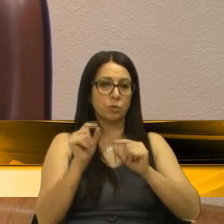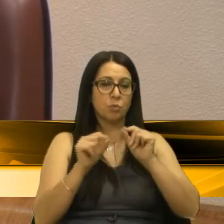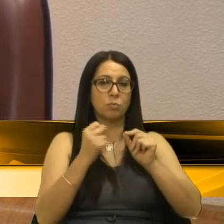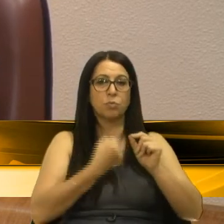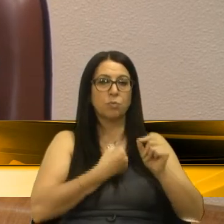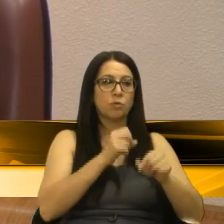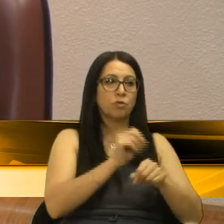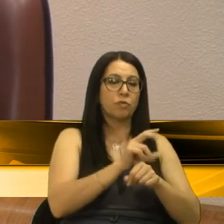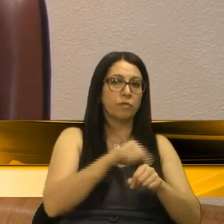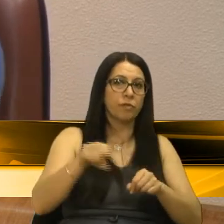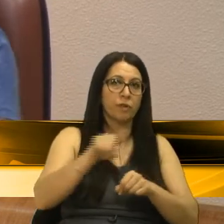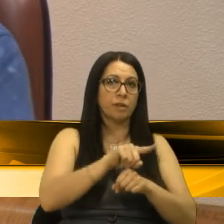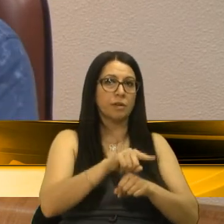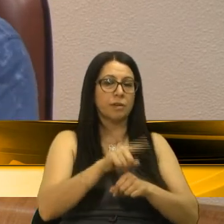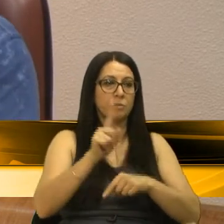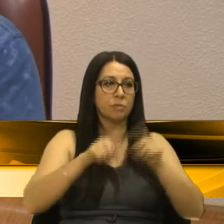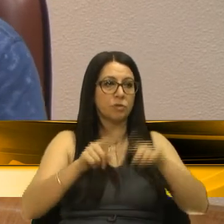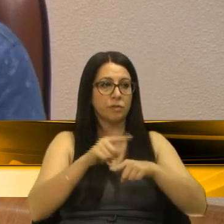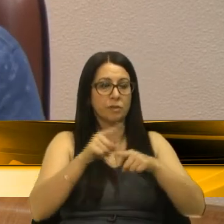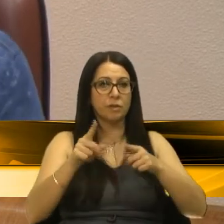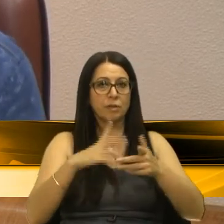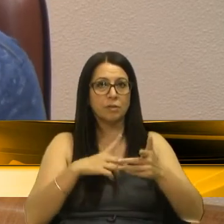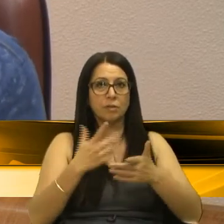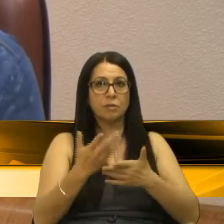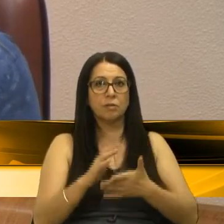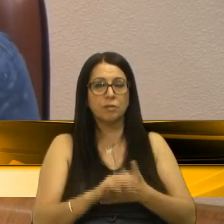vagas que serão utilizadas para atividade ser licenciada,